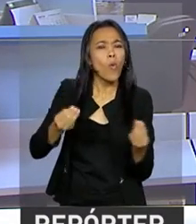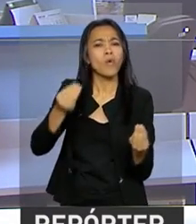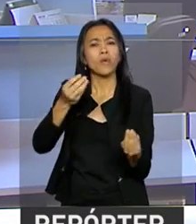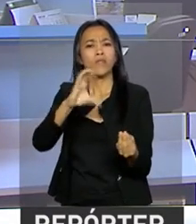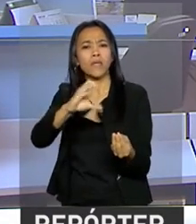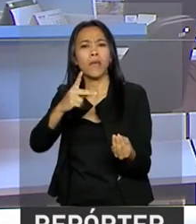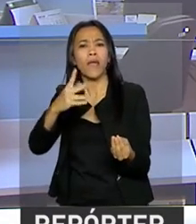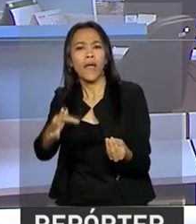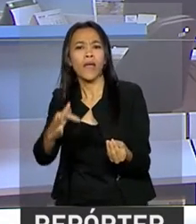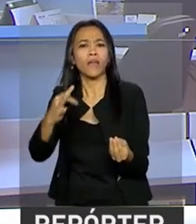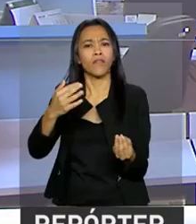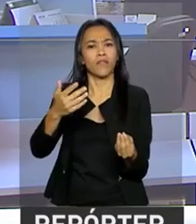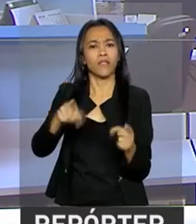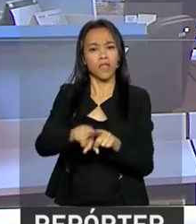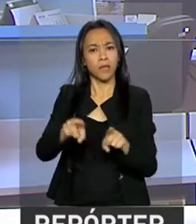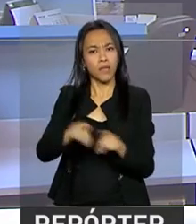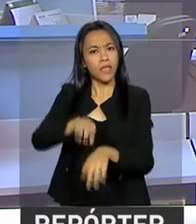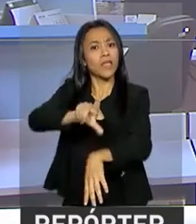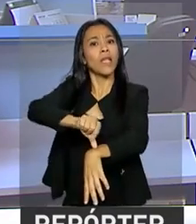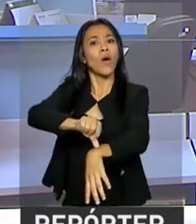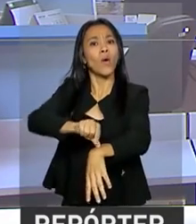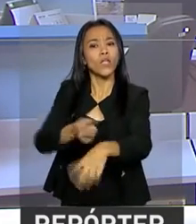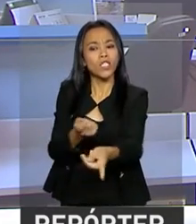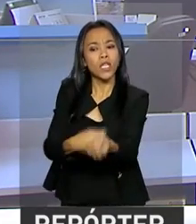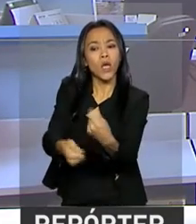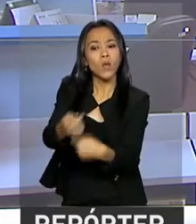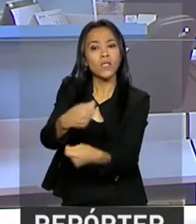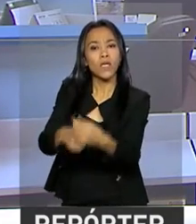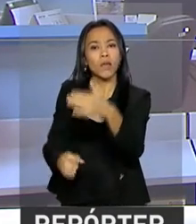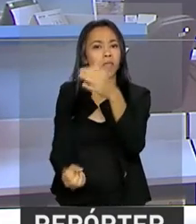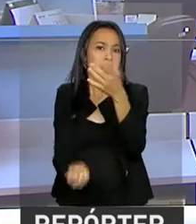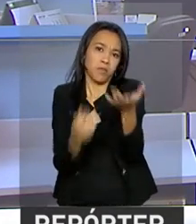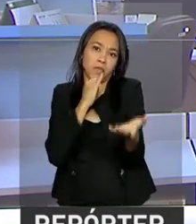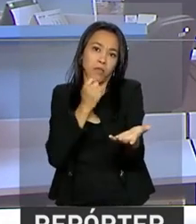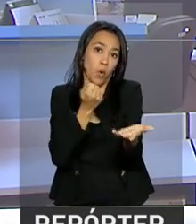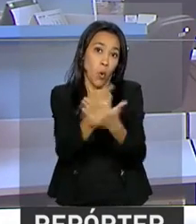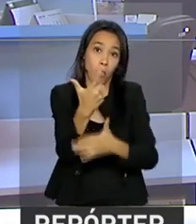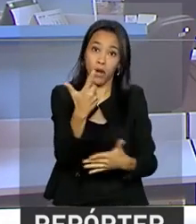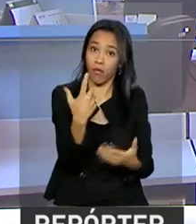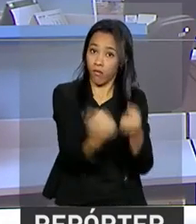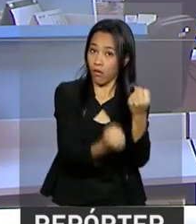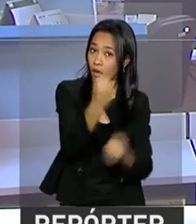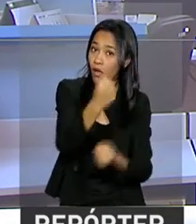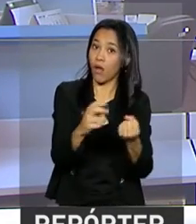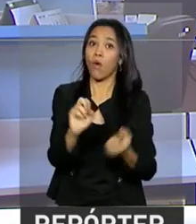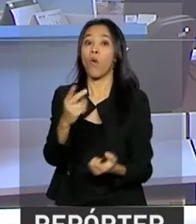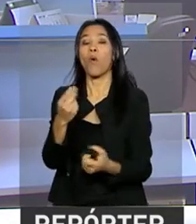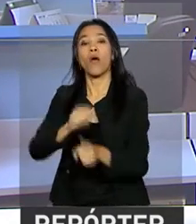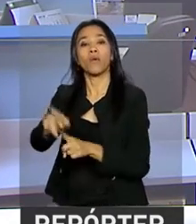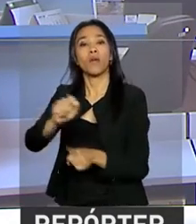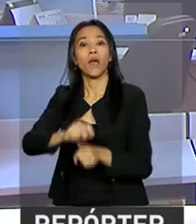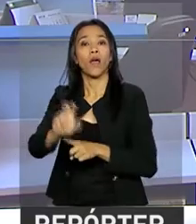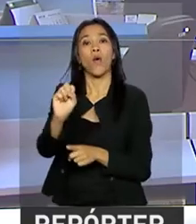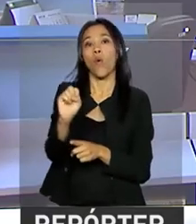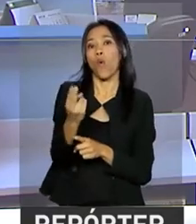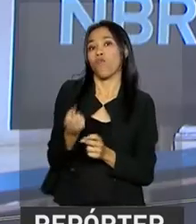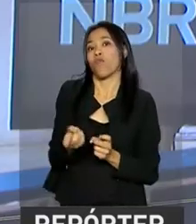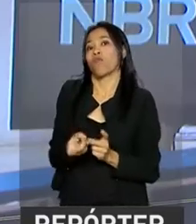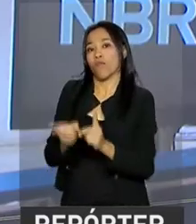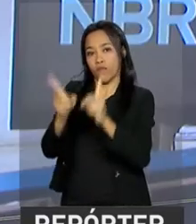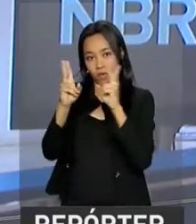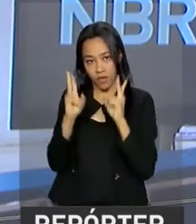de uma pessoa na hora de fazer negócios como comprar um carro ou alugar ou vender o imóvel